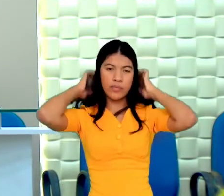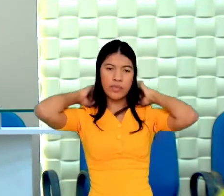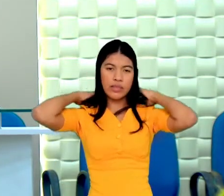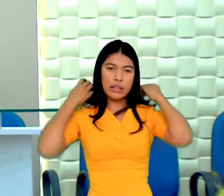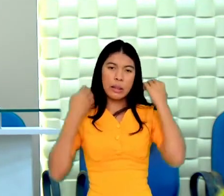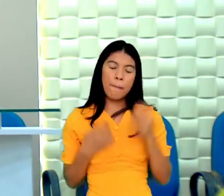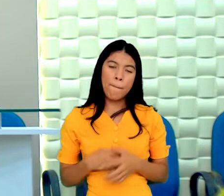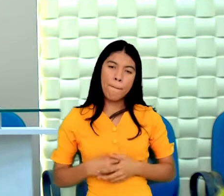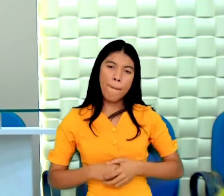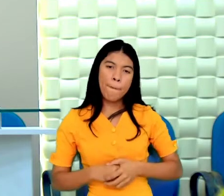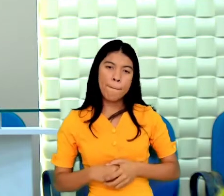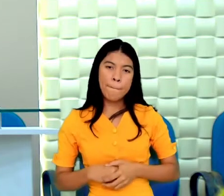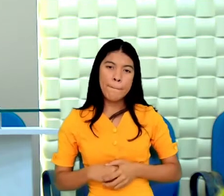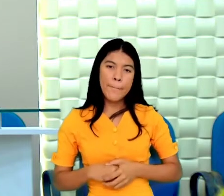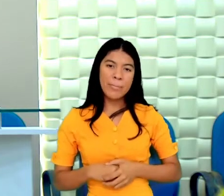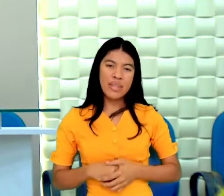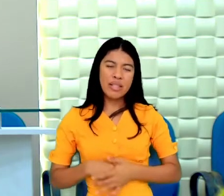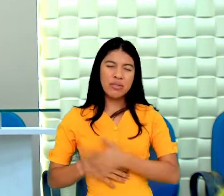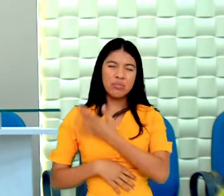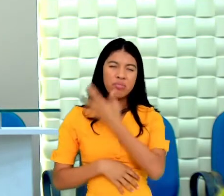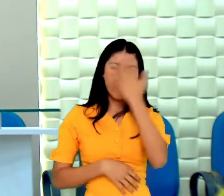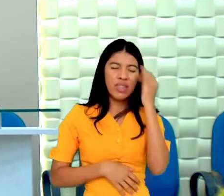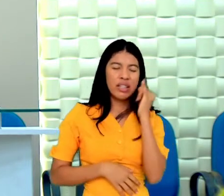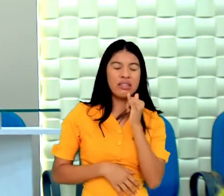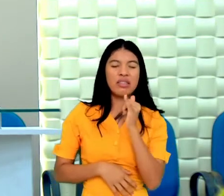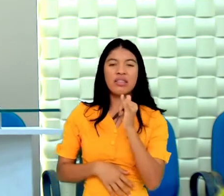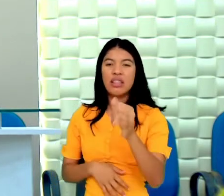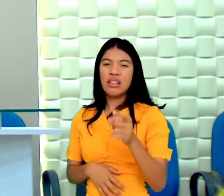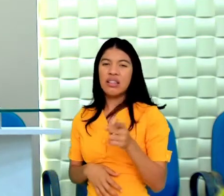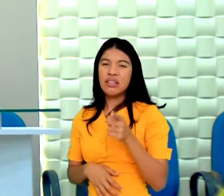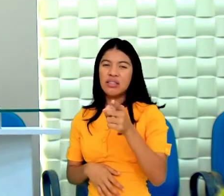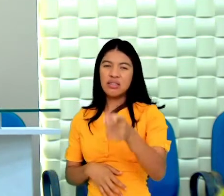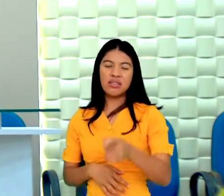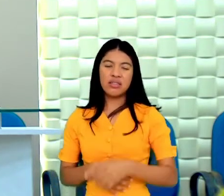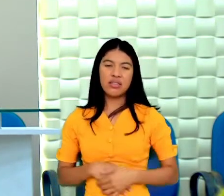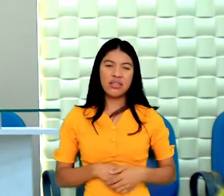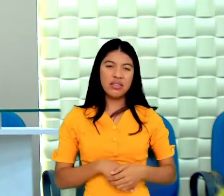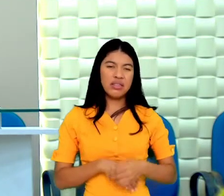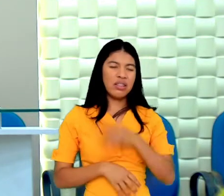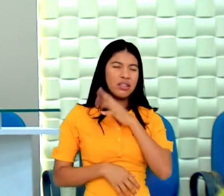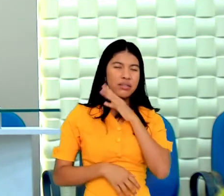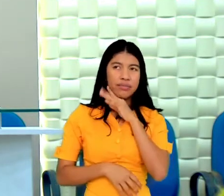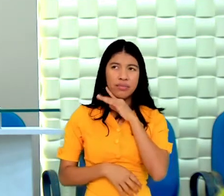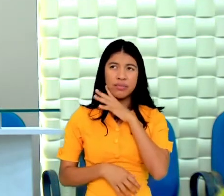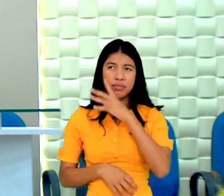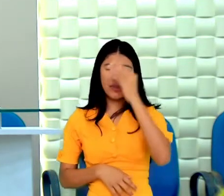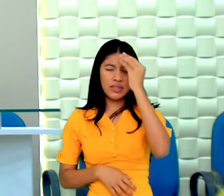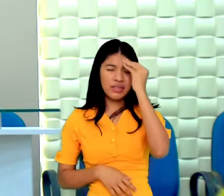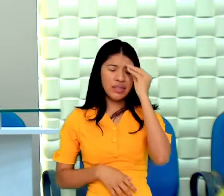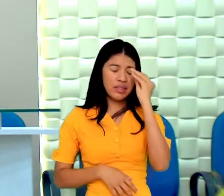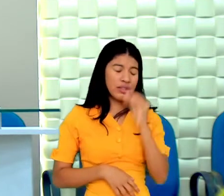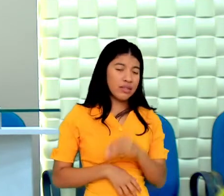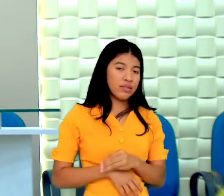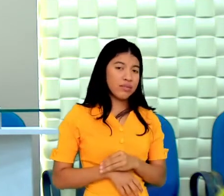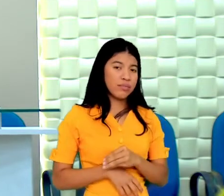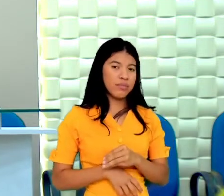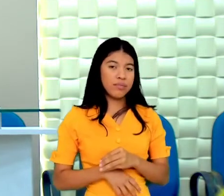Quando alguém diz que você é um desgraçado, que você não presta para nada, que você é um